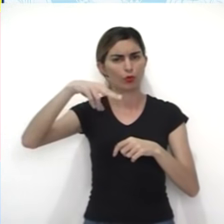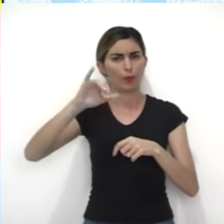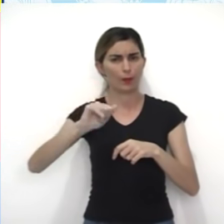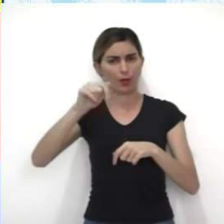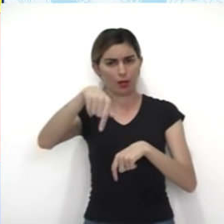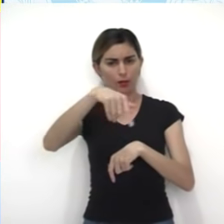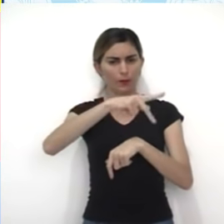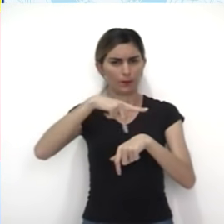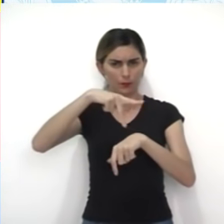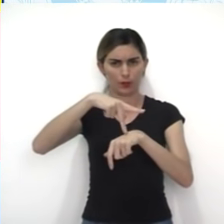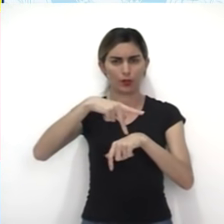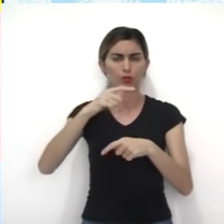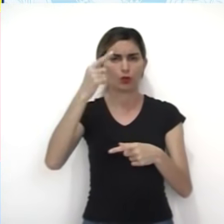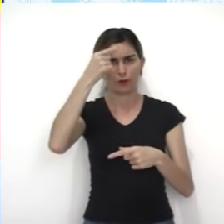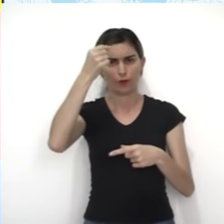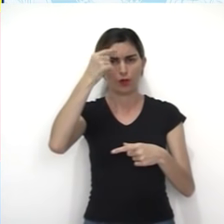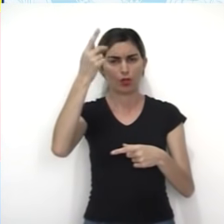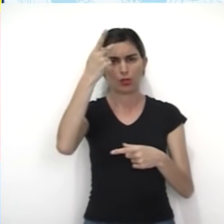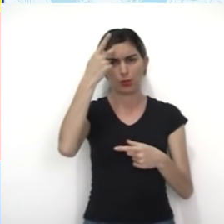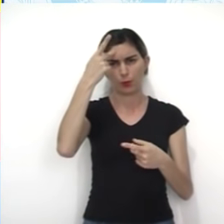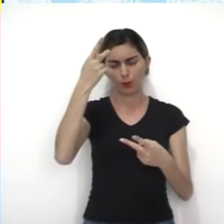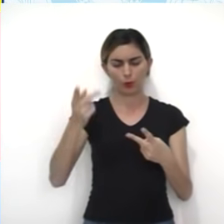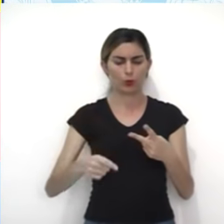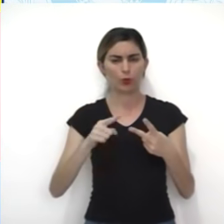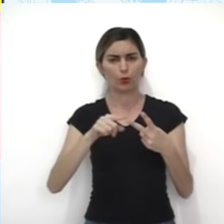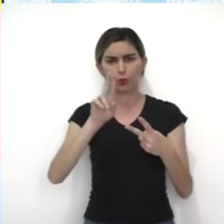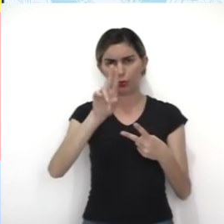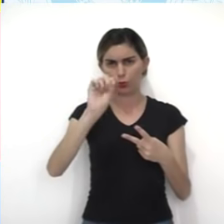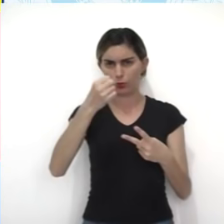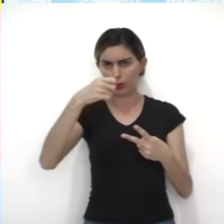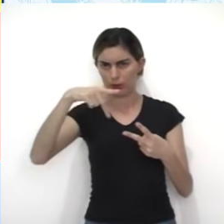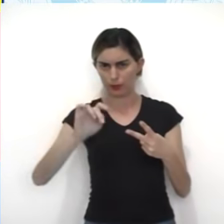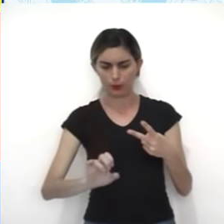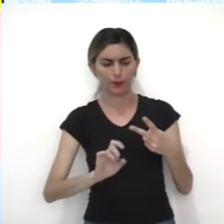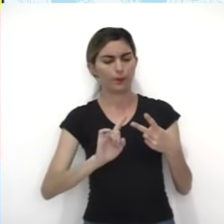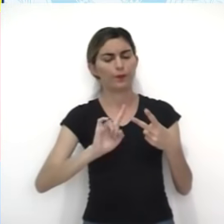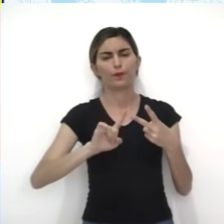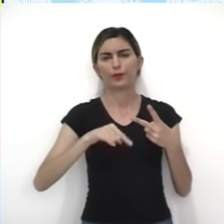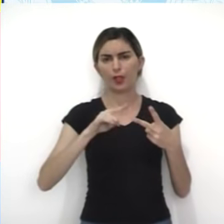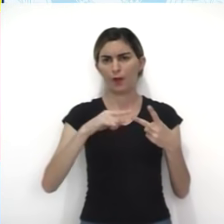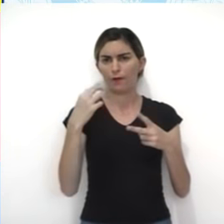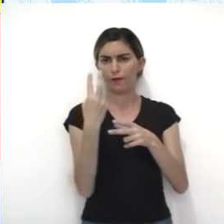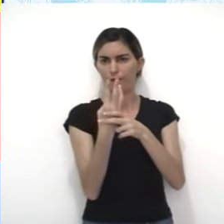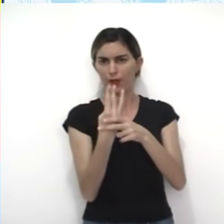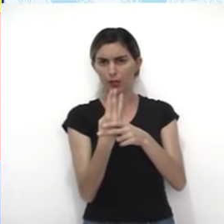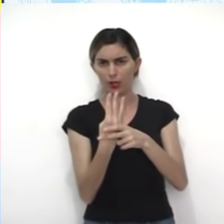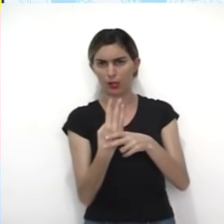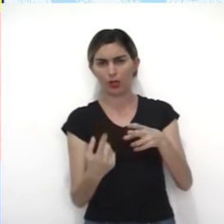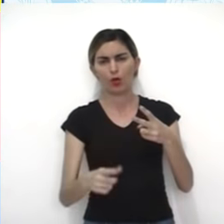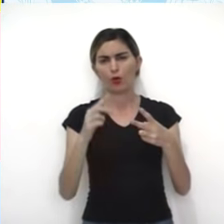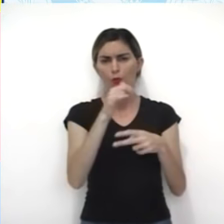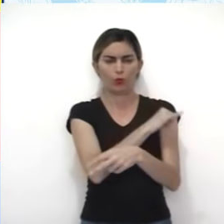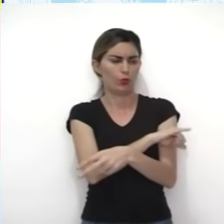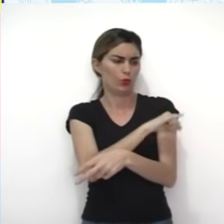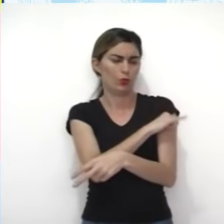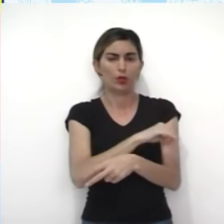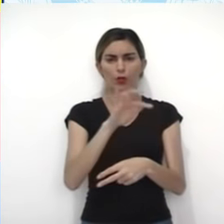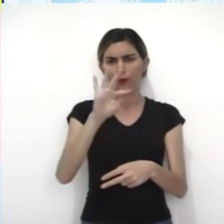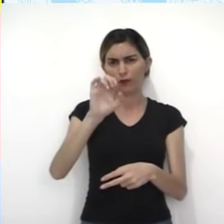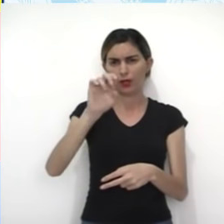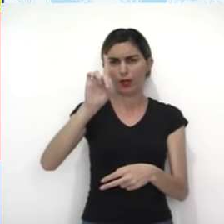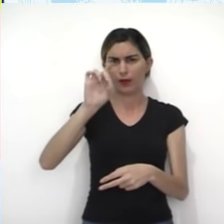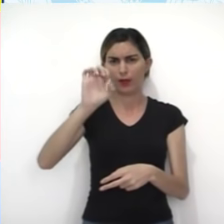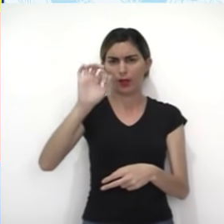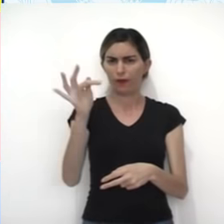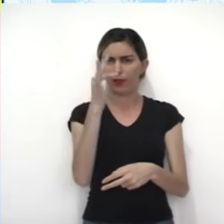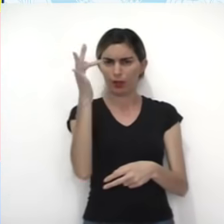temos três universidades que oferece cursos à universidade de são paulo a usp universidade federal do